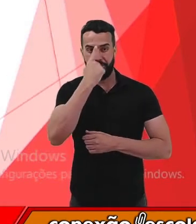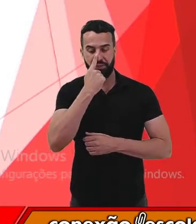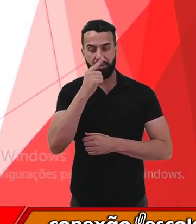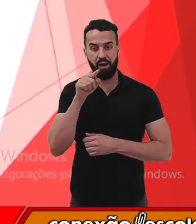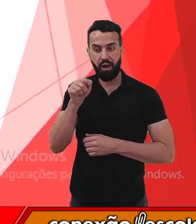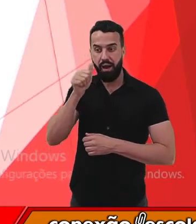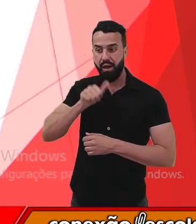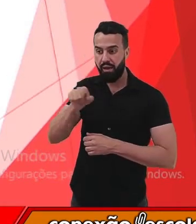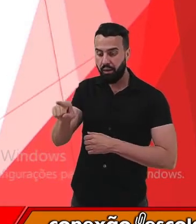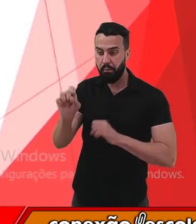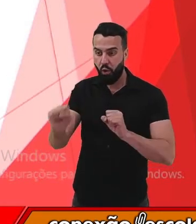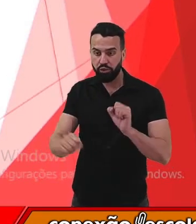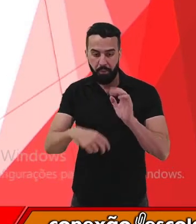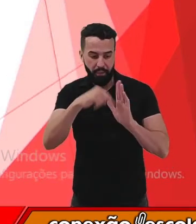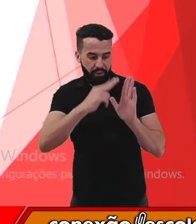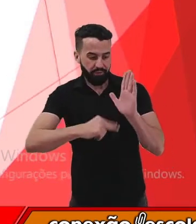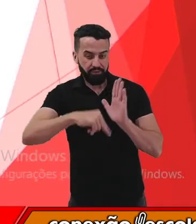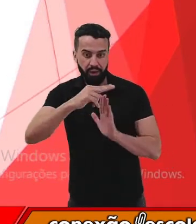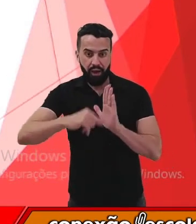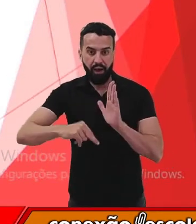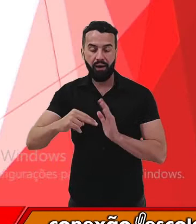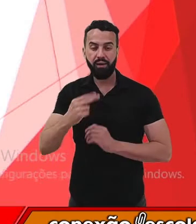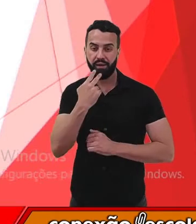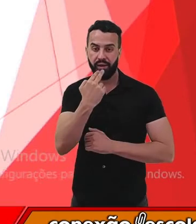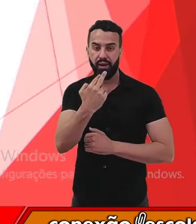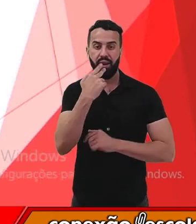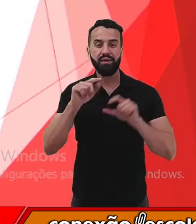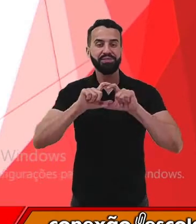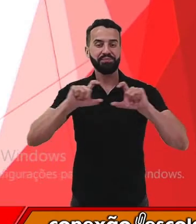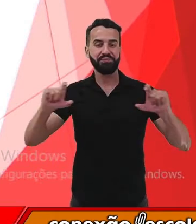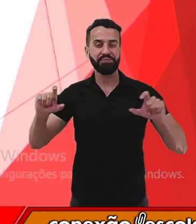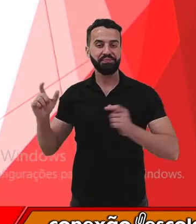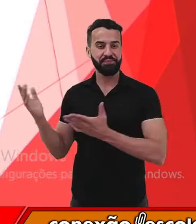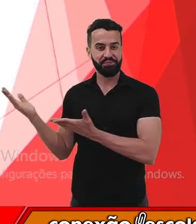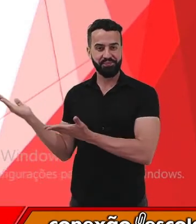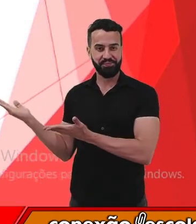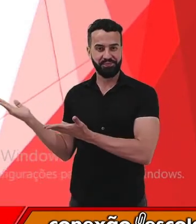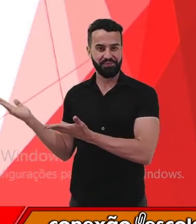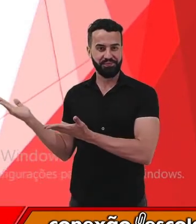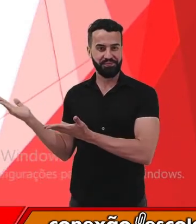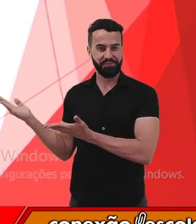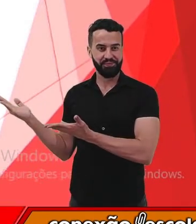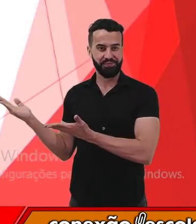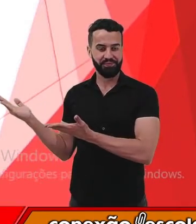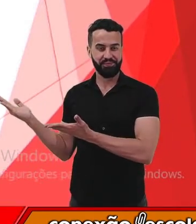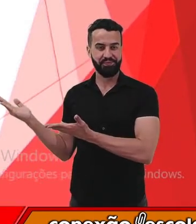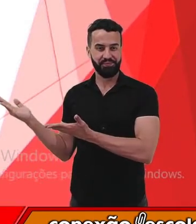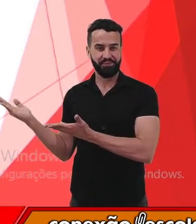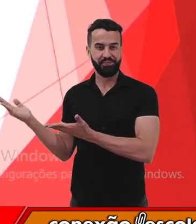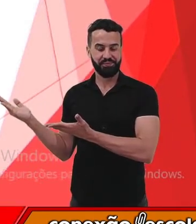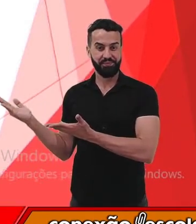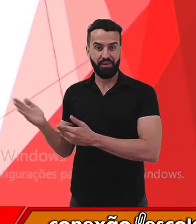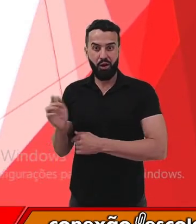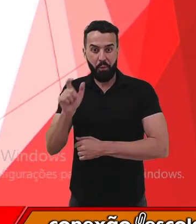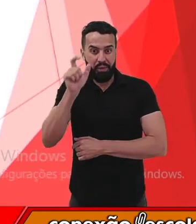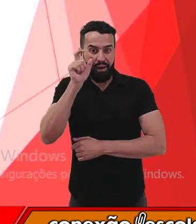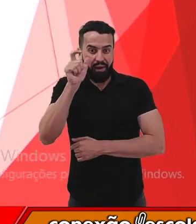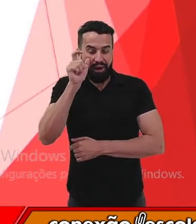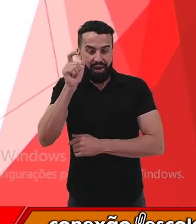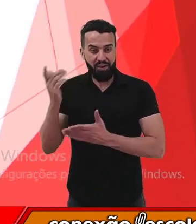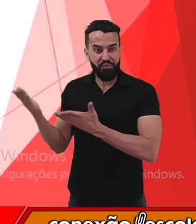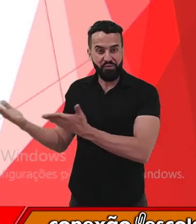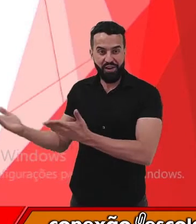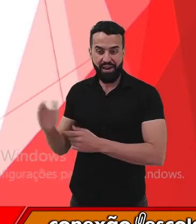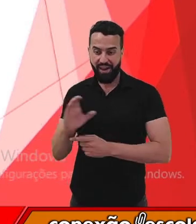ela pode pintar, seria em inglês, she can paint. Observe que a gente utiliza